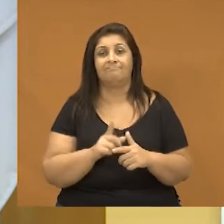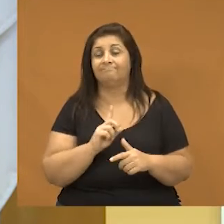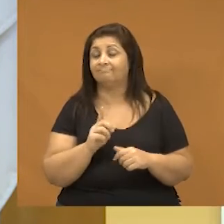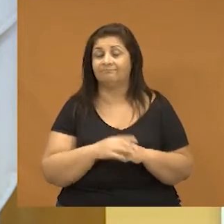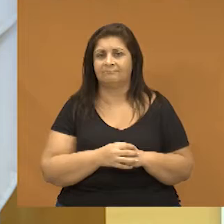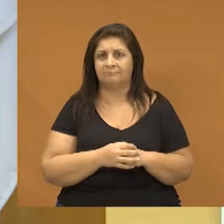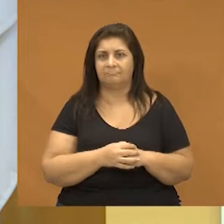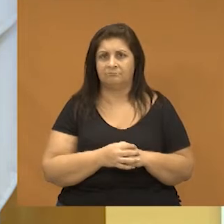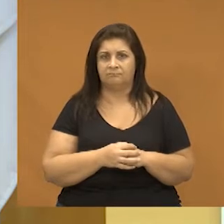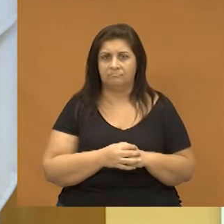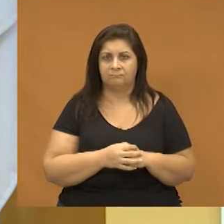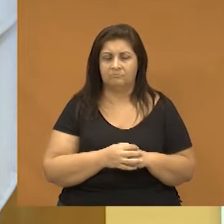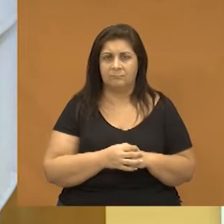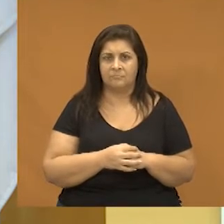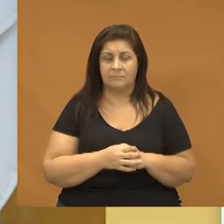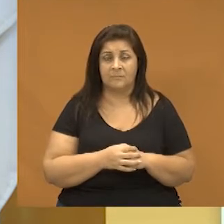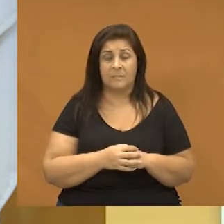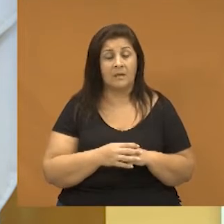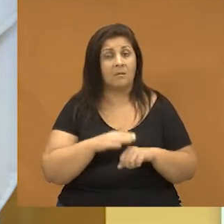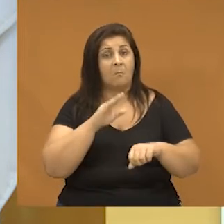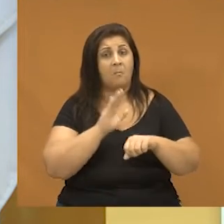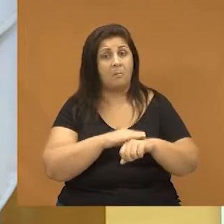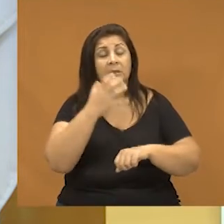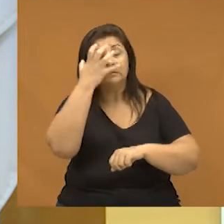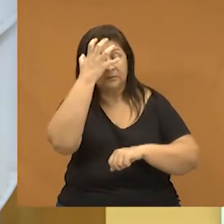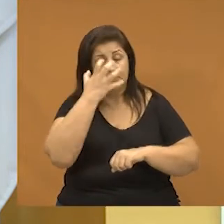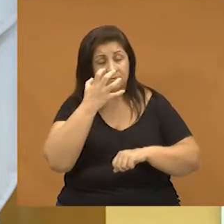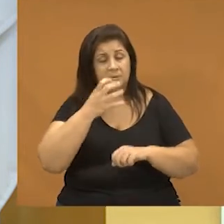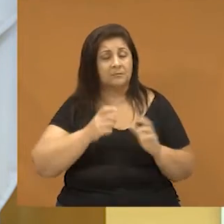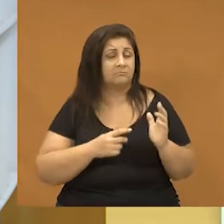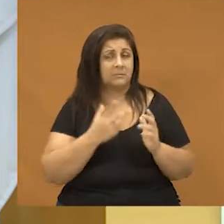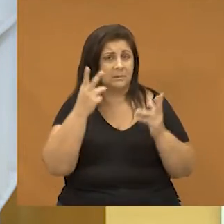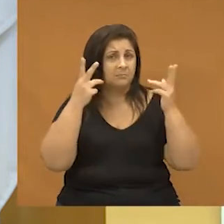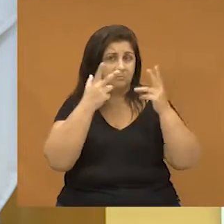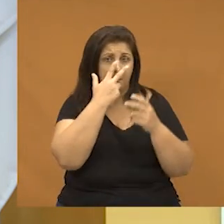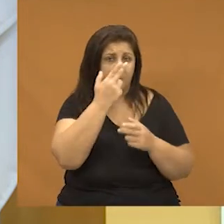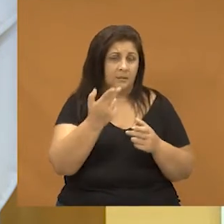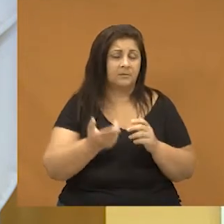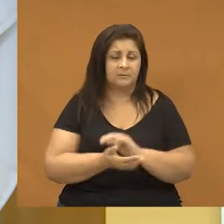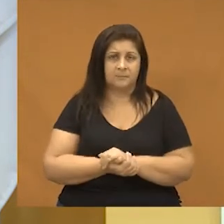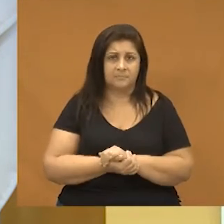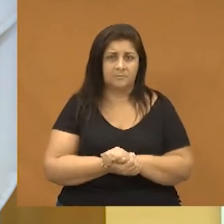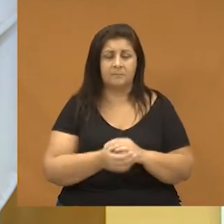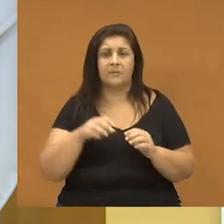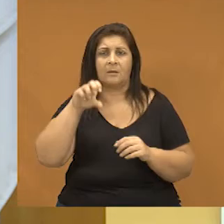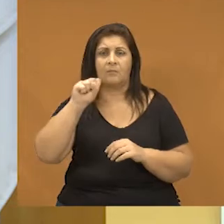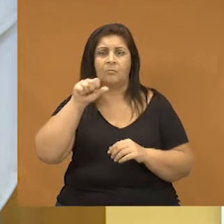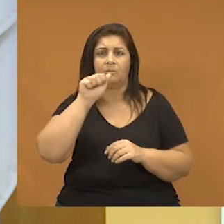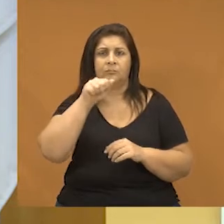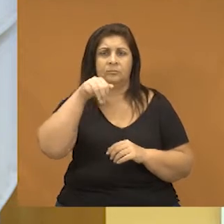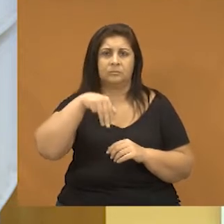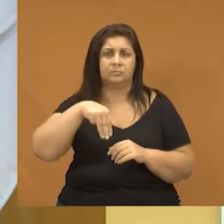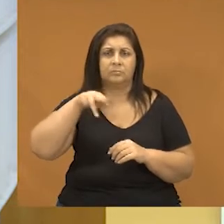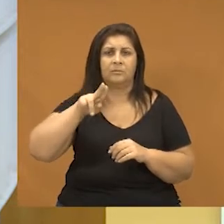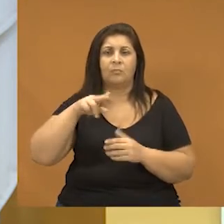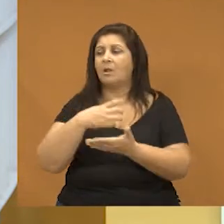A questão, ela é mais profunda do que simplesmente o resgate, né, o SAMU, pegar a